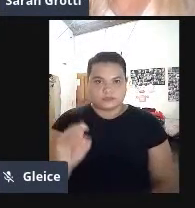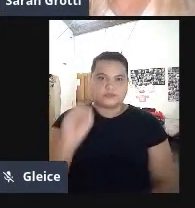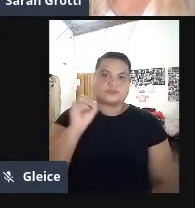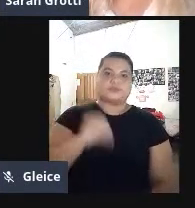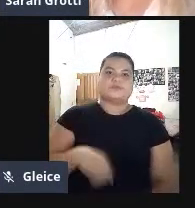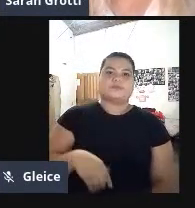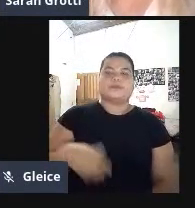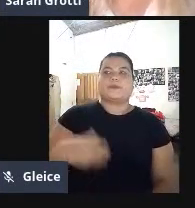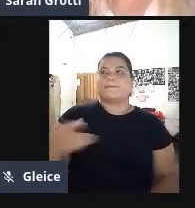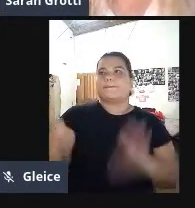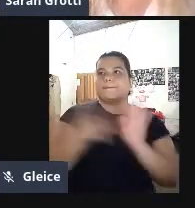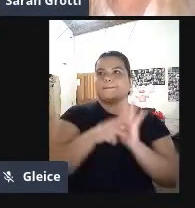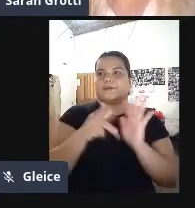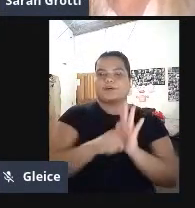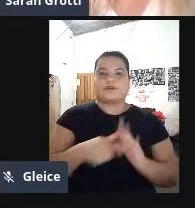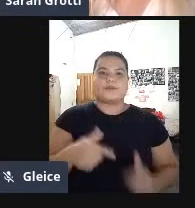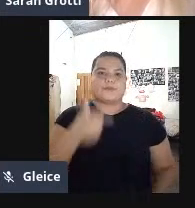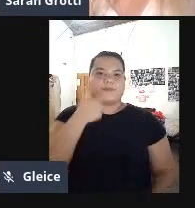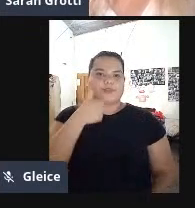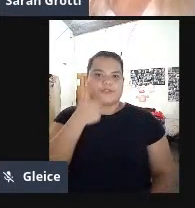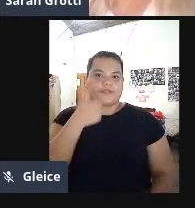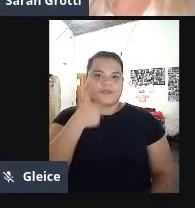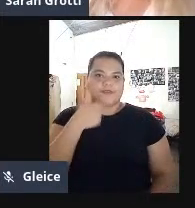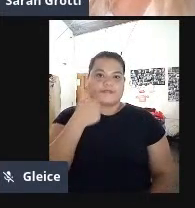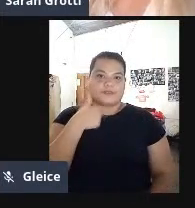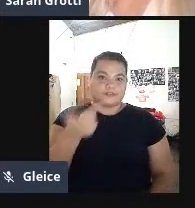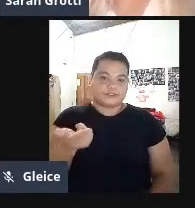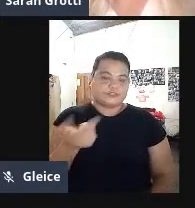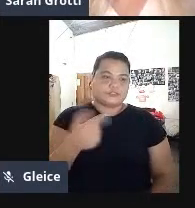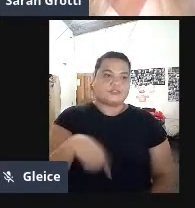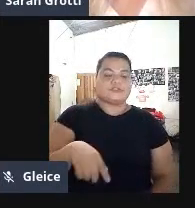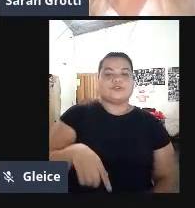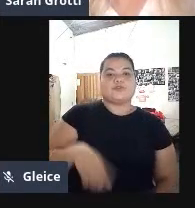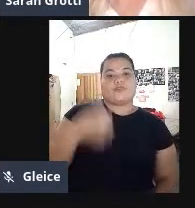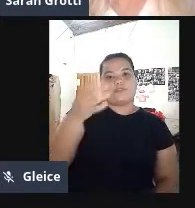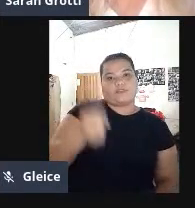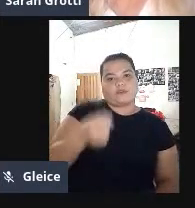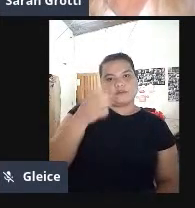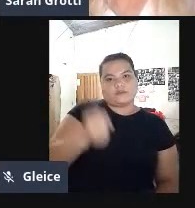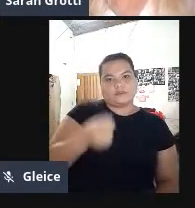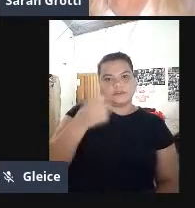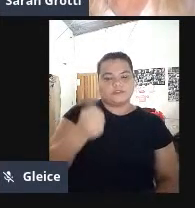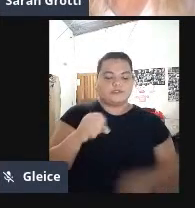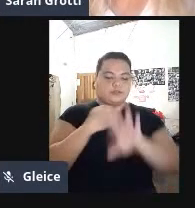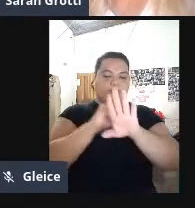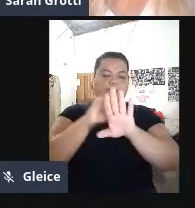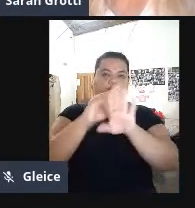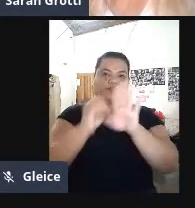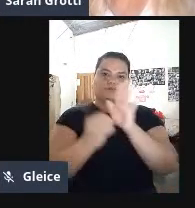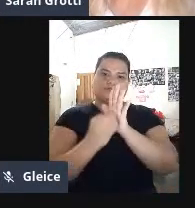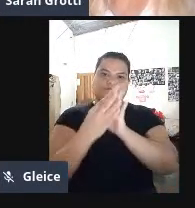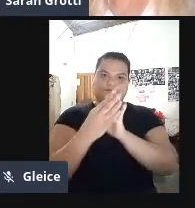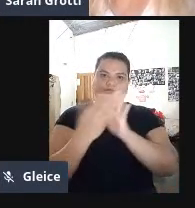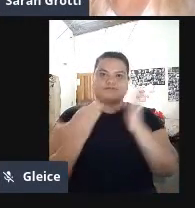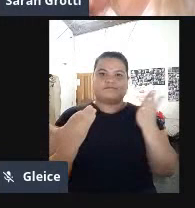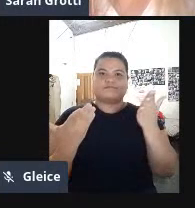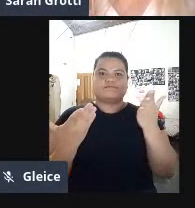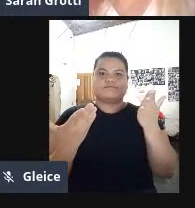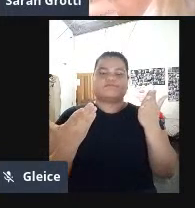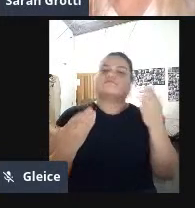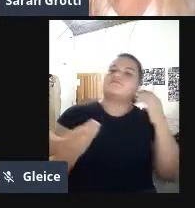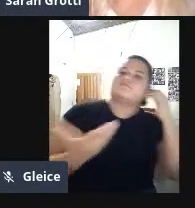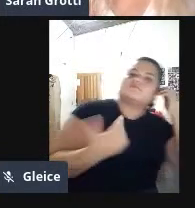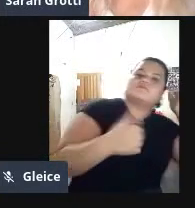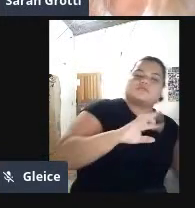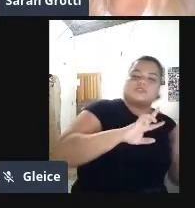queijos azedo, leite azedo, proteína animal, metionina, lisina, histidina,